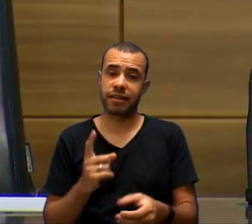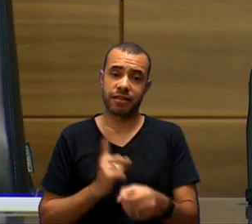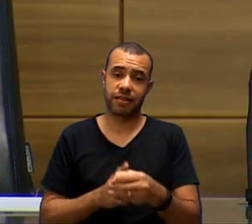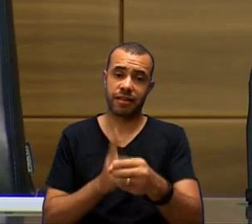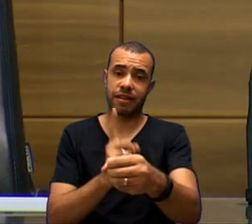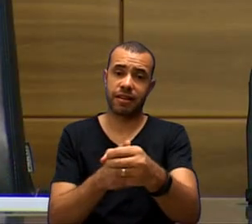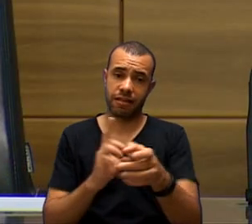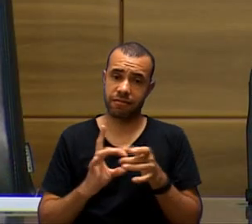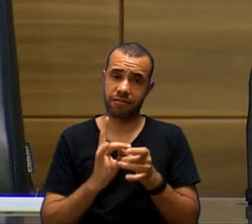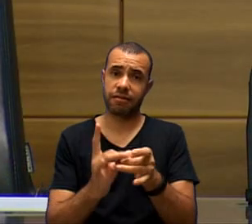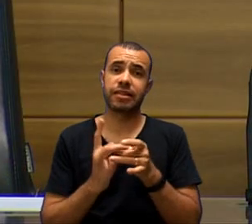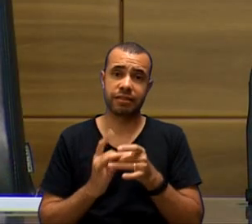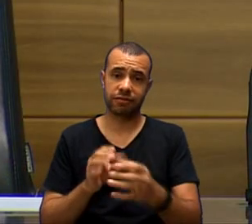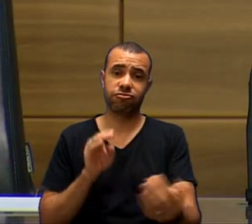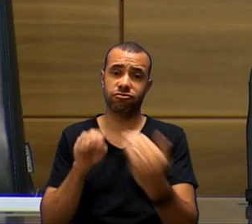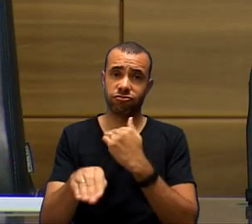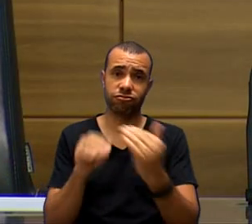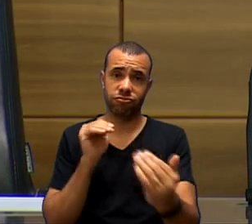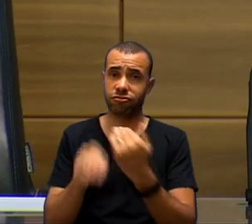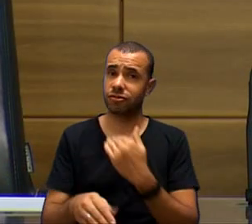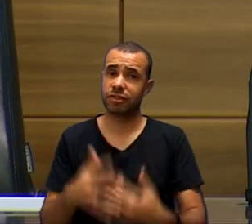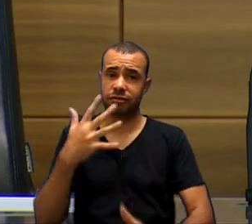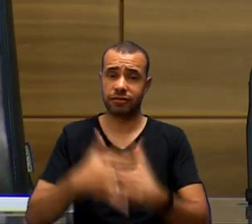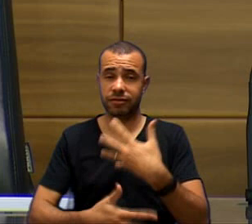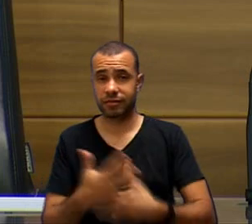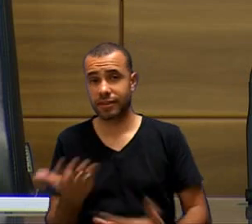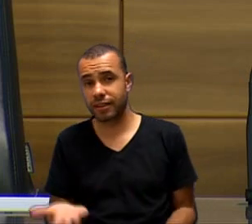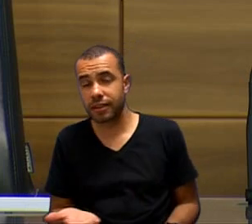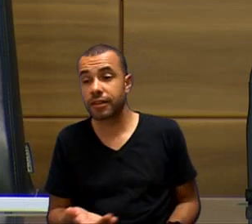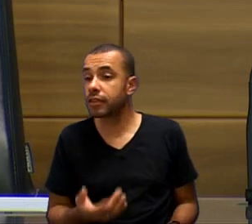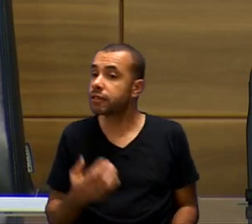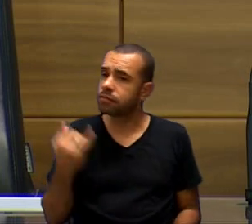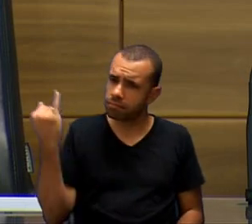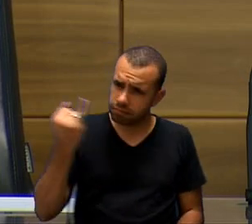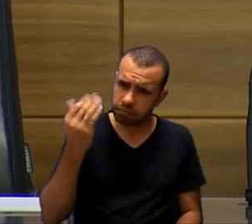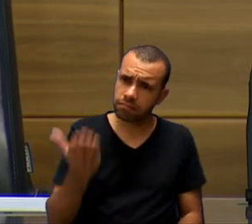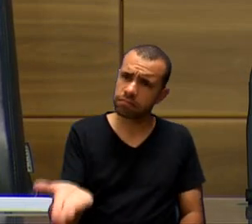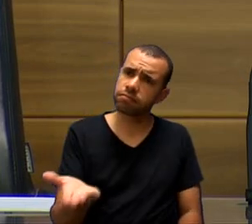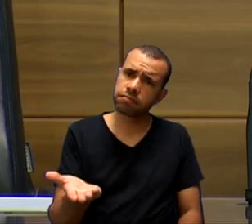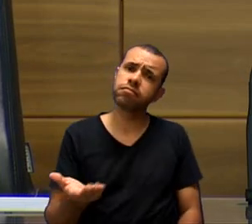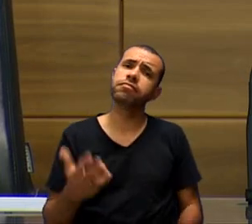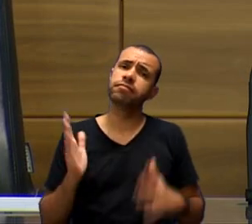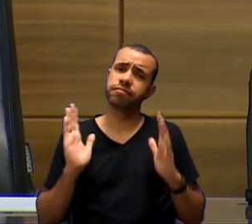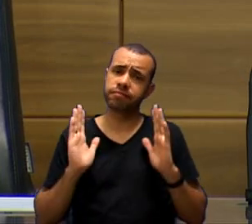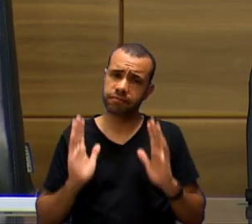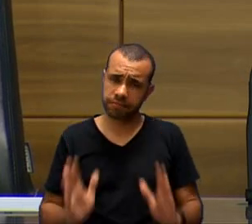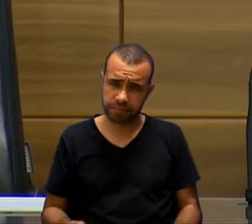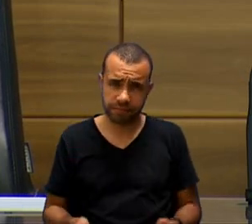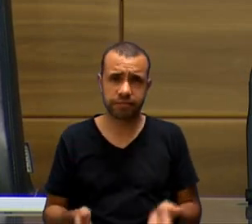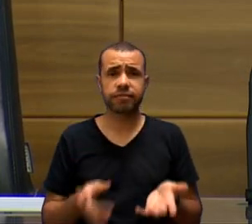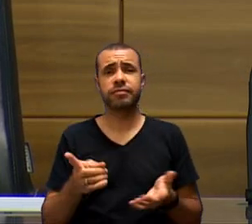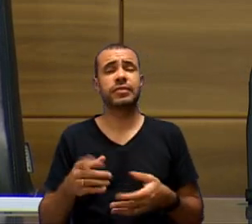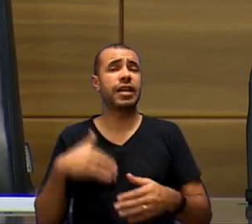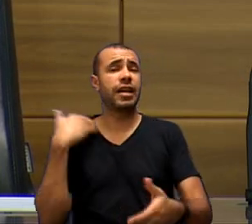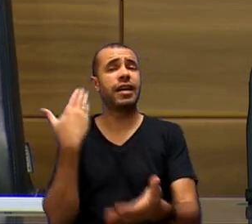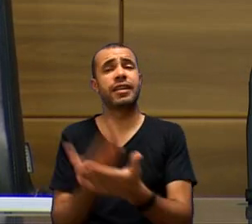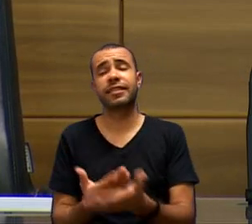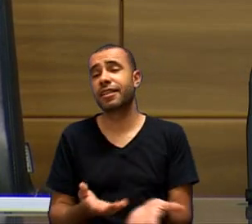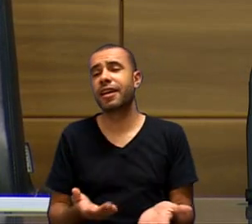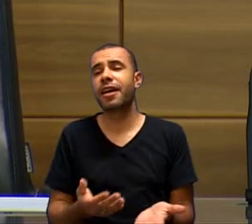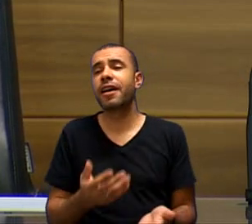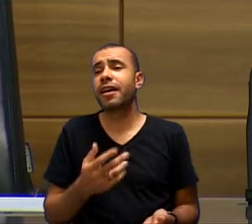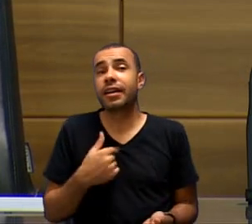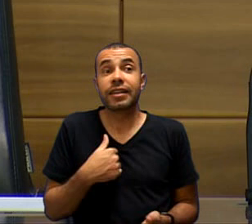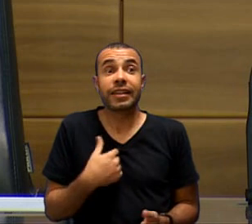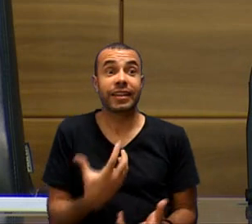Essa visão da importância da região metropolitana, que a senhora está correta, até hoje, na verdade, ficou muito mais na intenção do